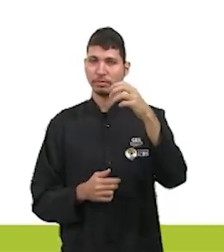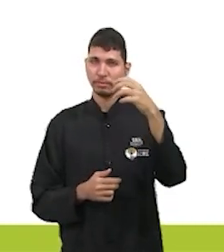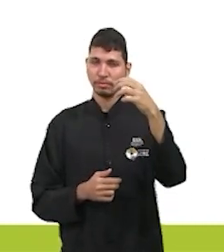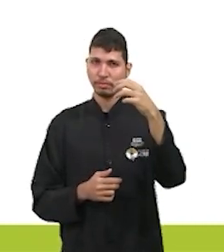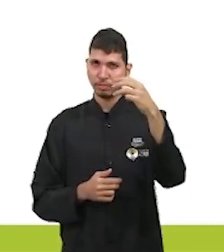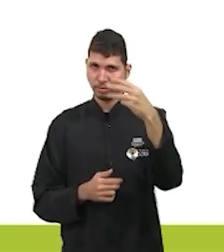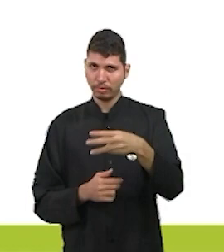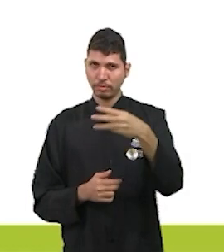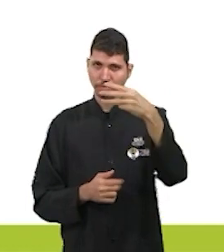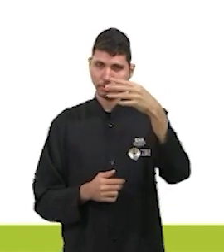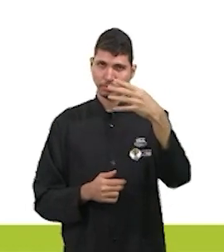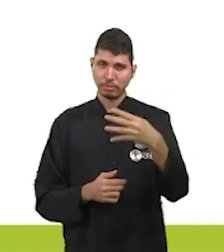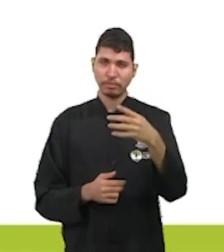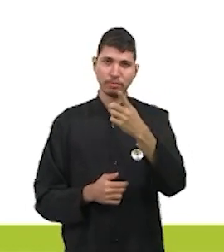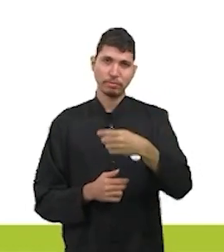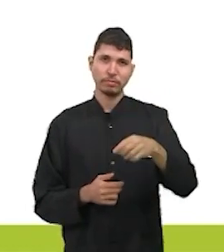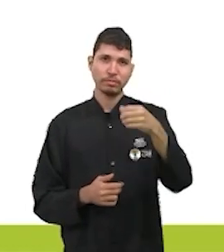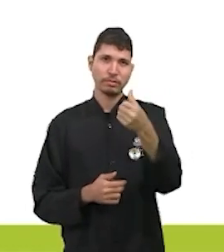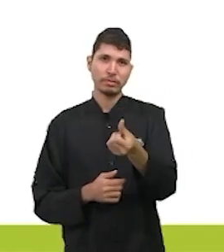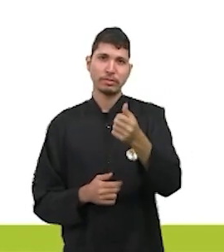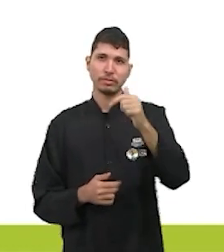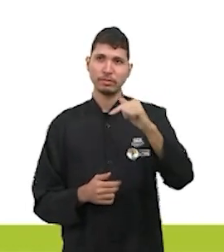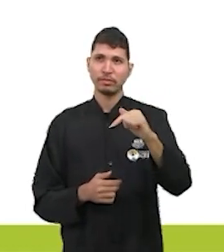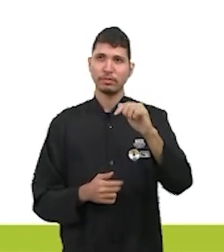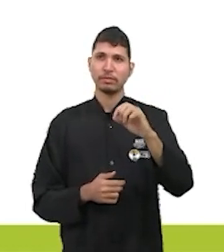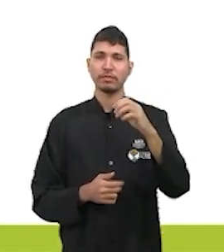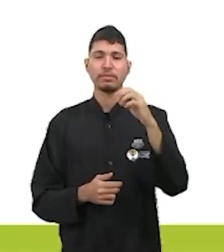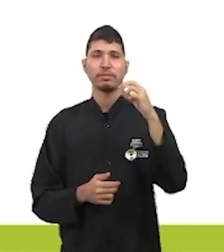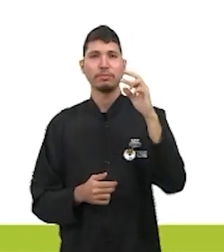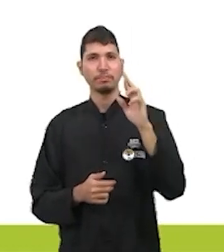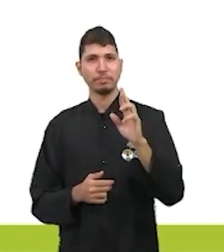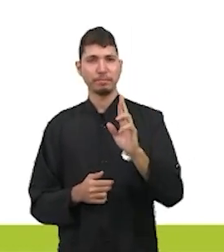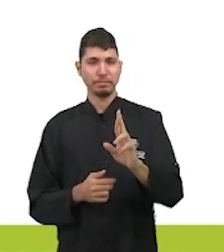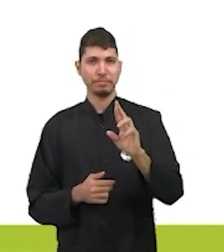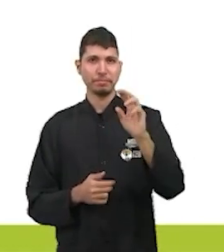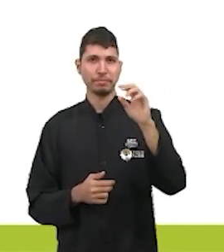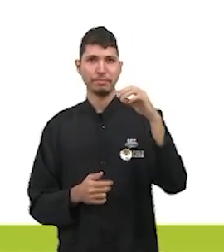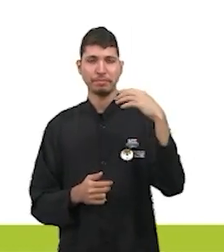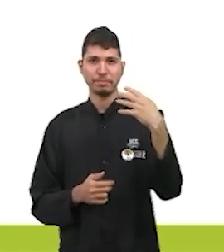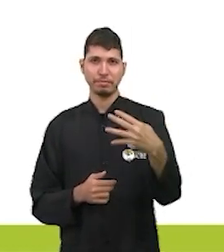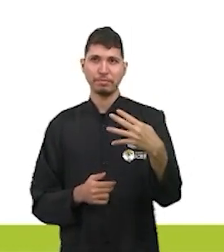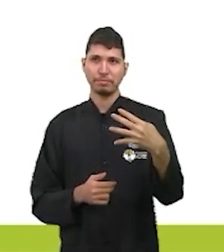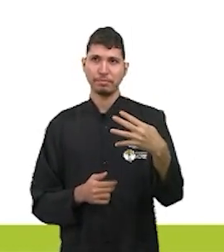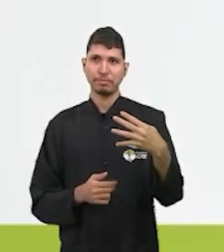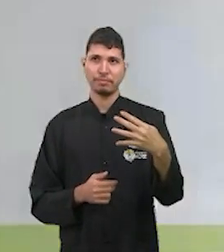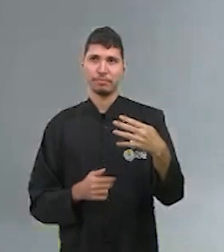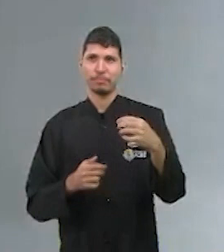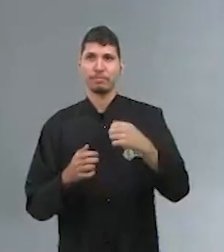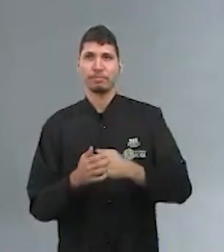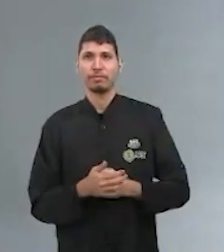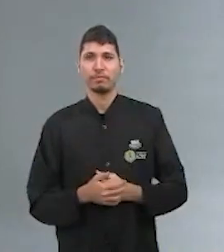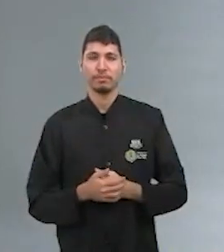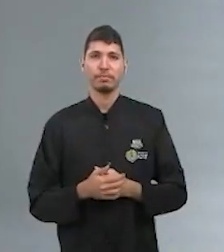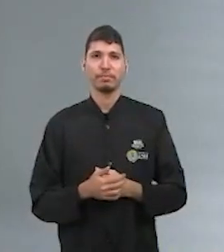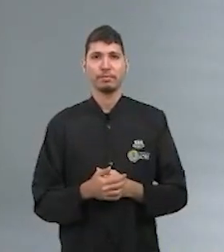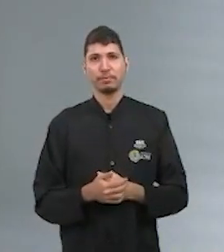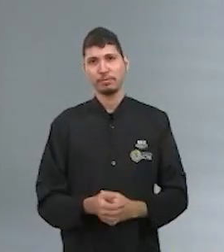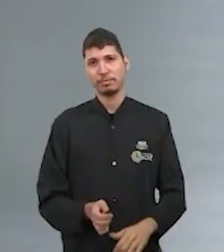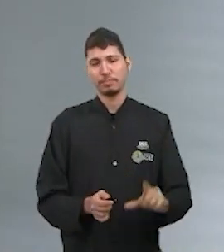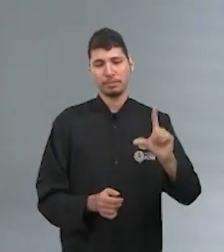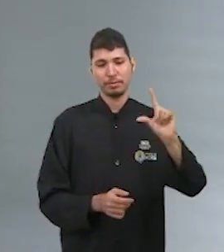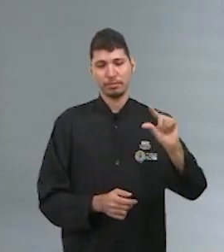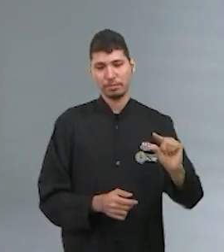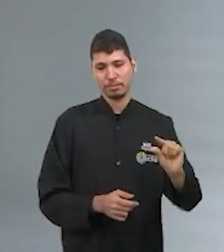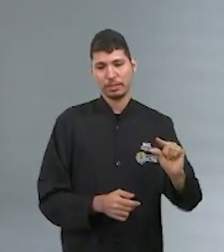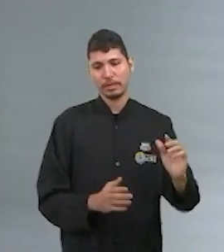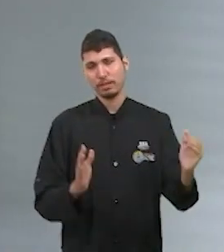34,67 e o R4, 106, né? Então, tá em ordem crescente. do menor para o